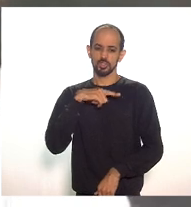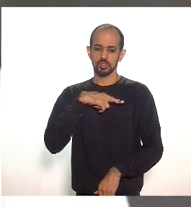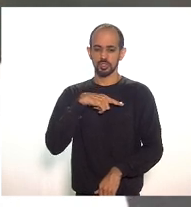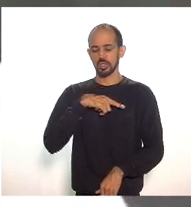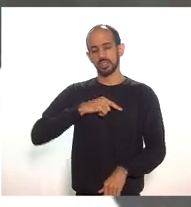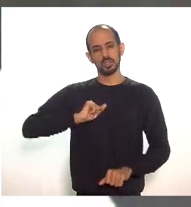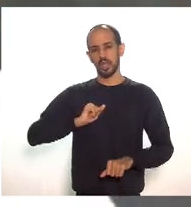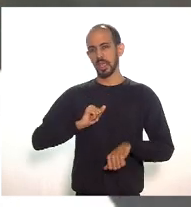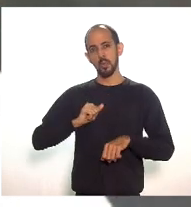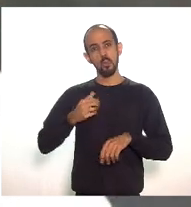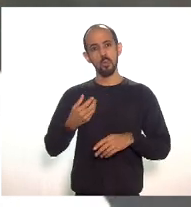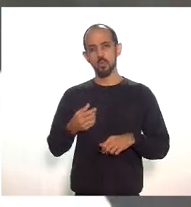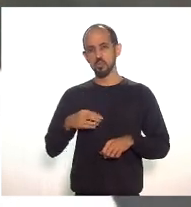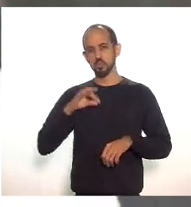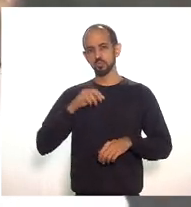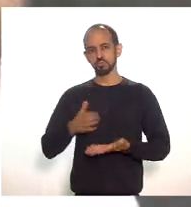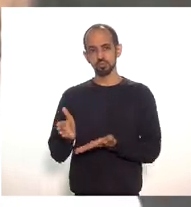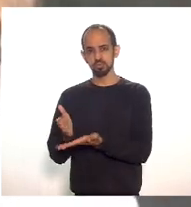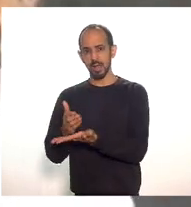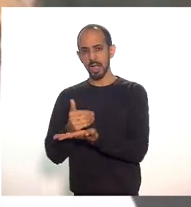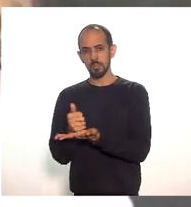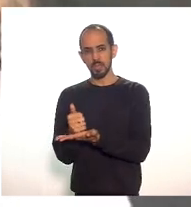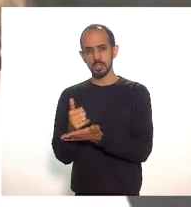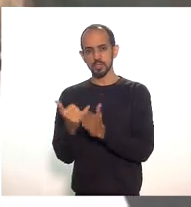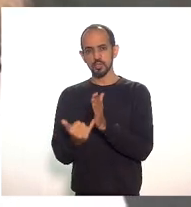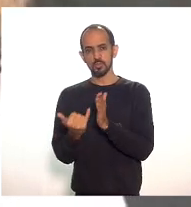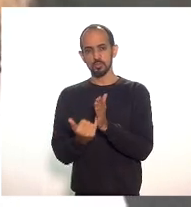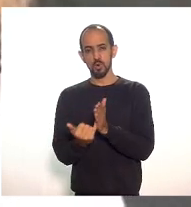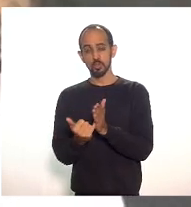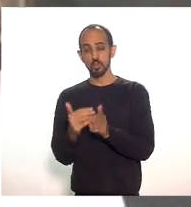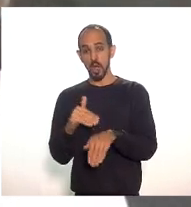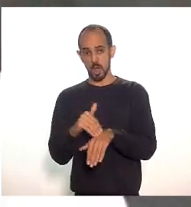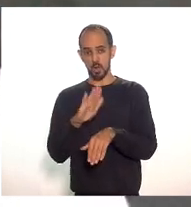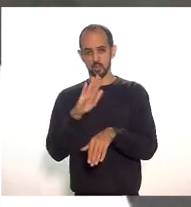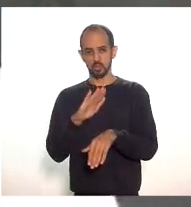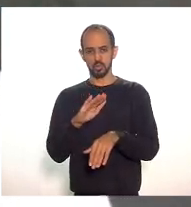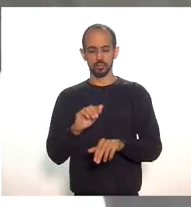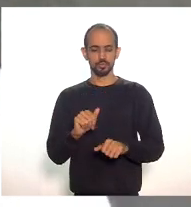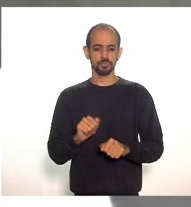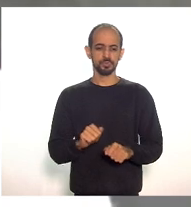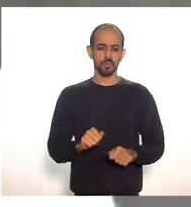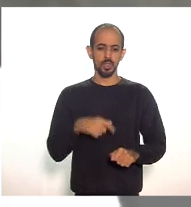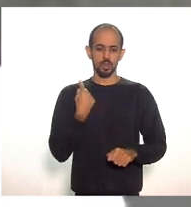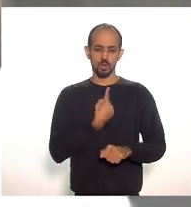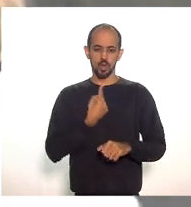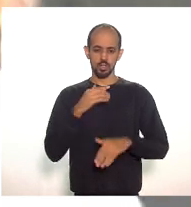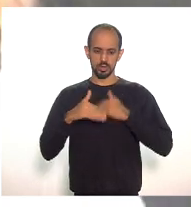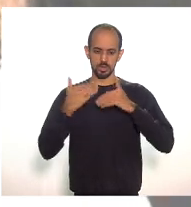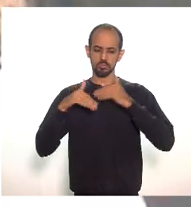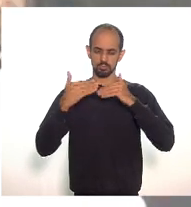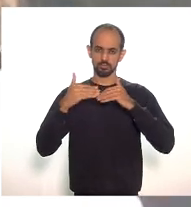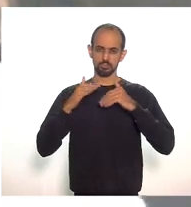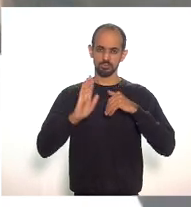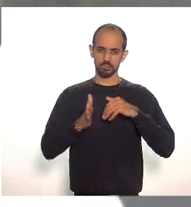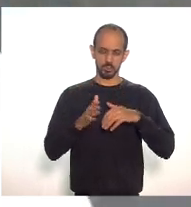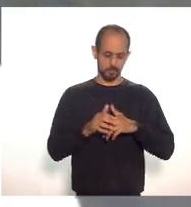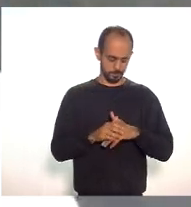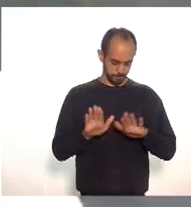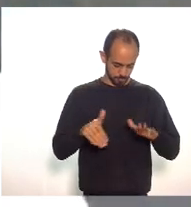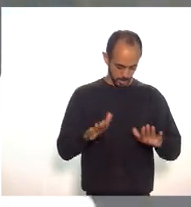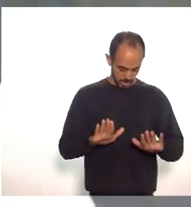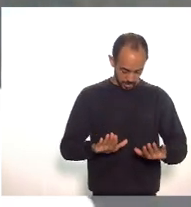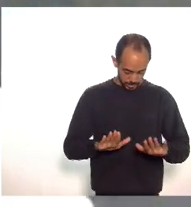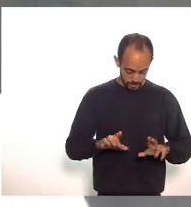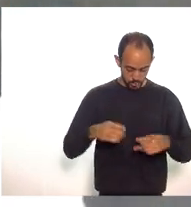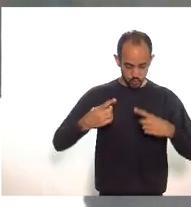draconiano e ele se reproduziu nesse regime de recuperação fiscal mas acredito que isso são debates